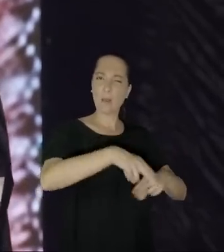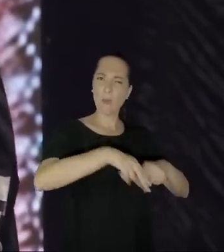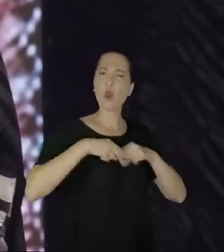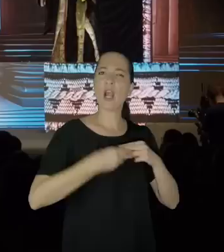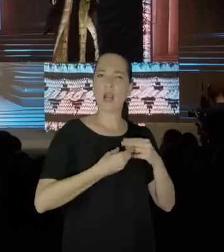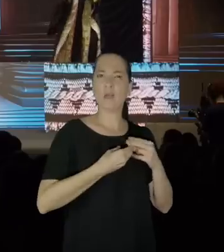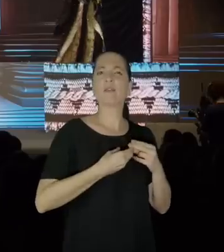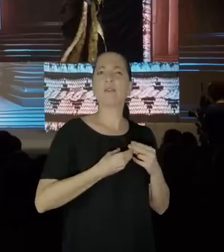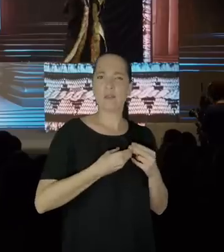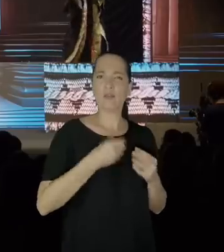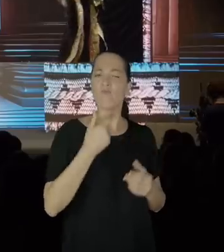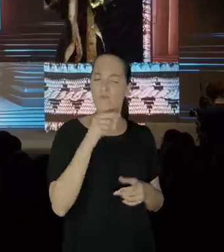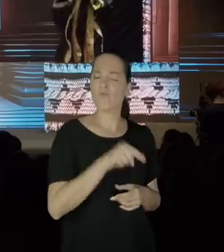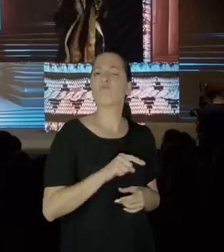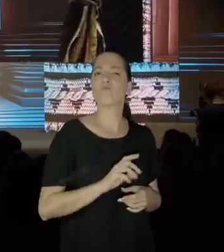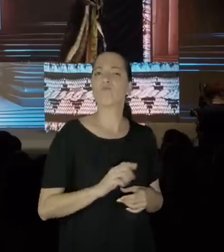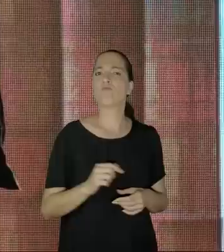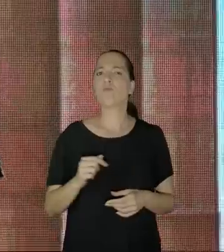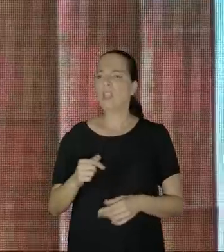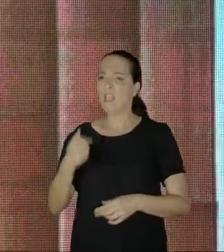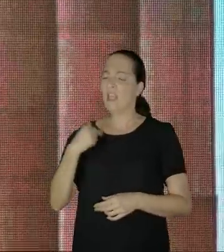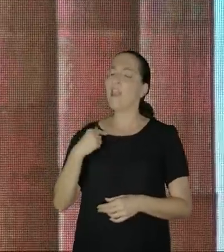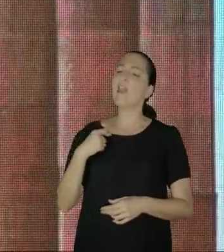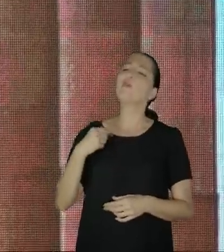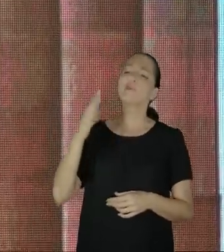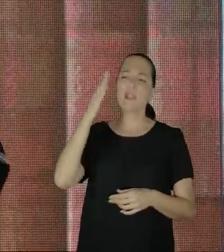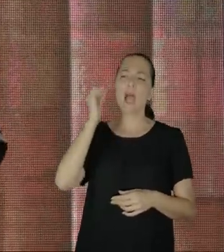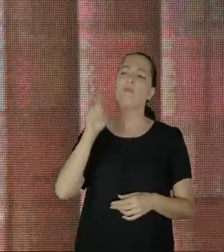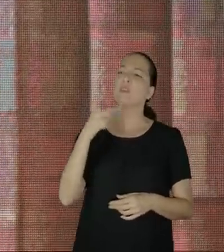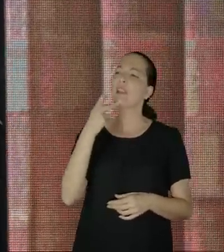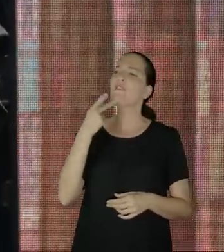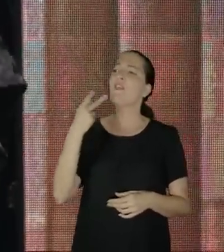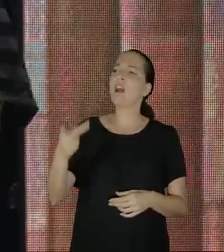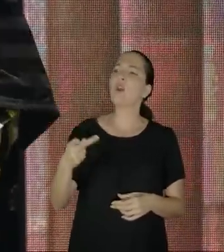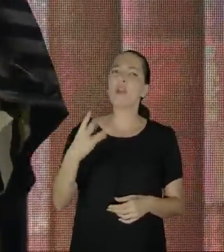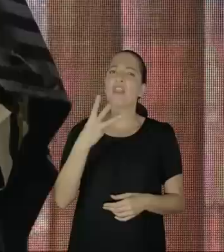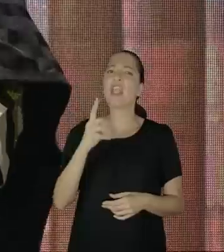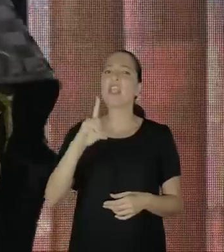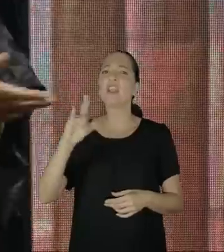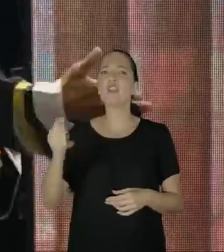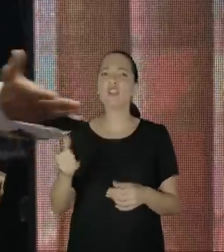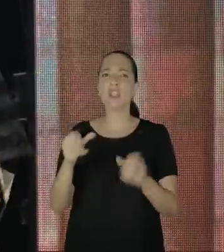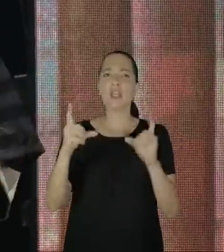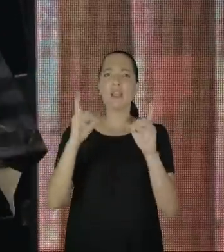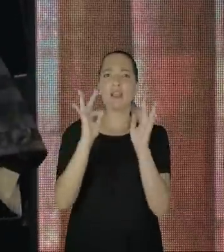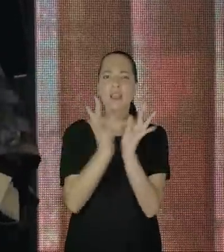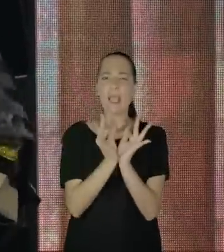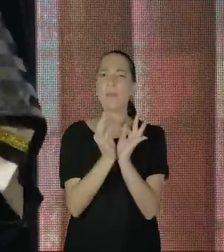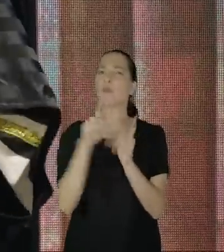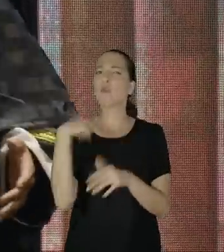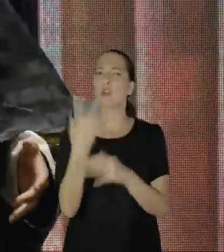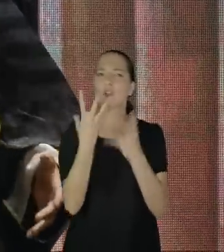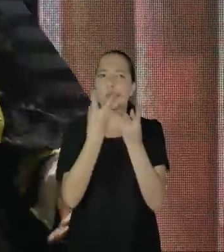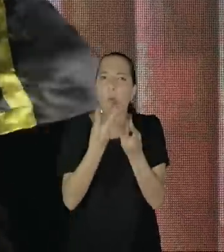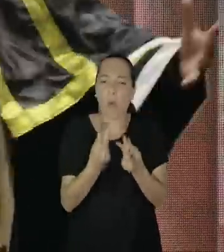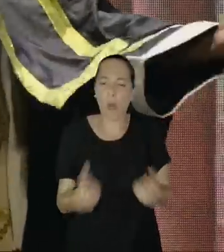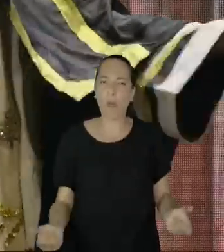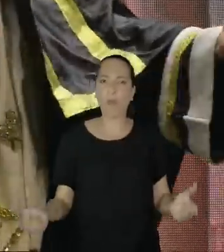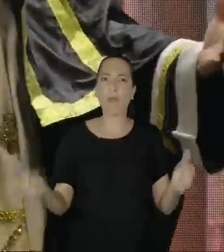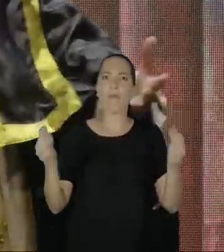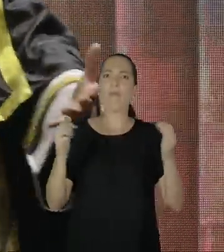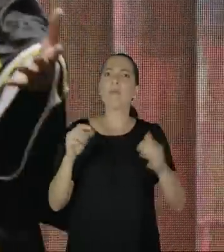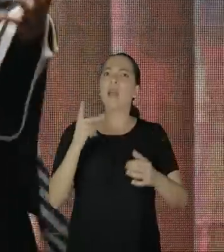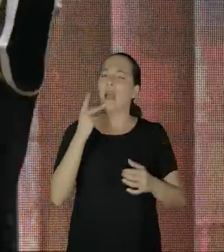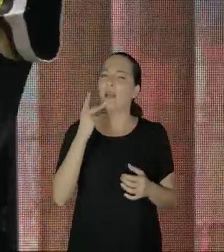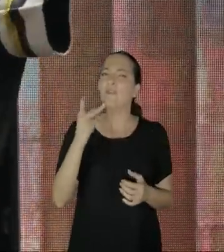Nazaré dizer que em três dias derrubaria o nosso templo. Jesus de Nazaré afirmou diante da multidão que